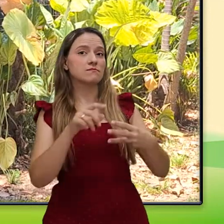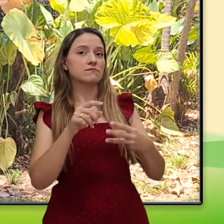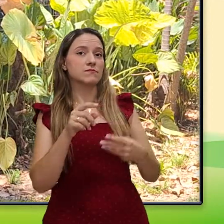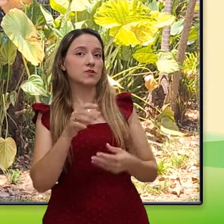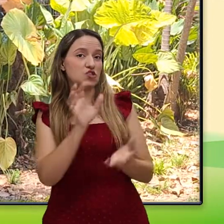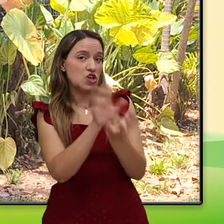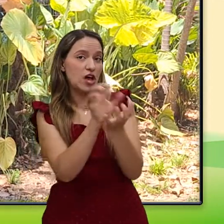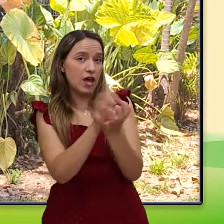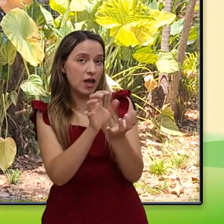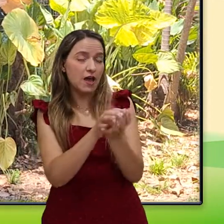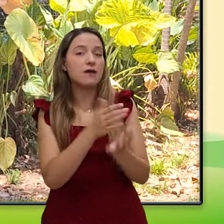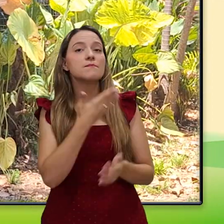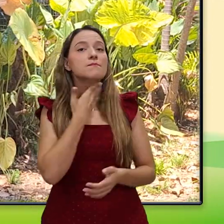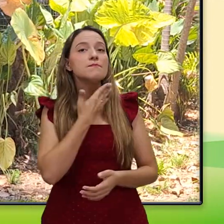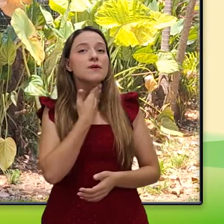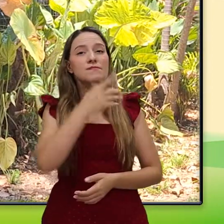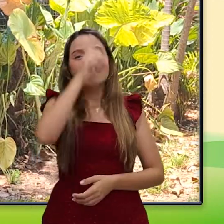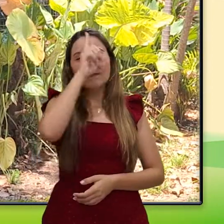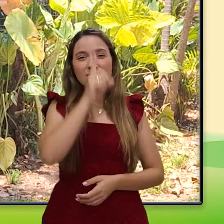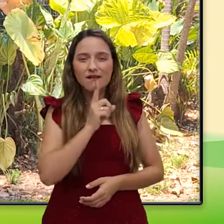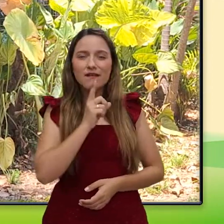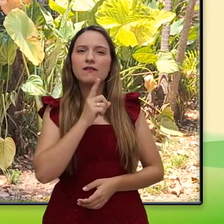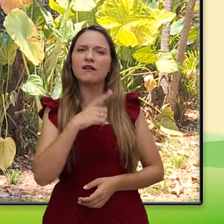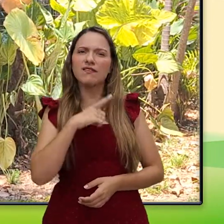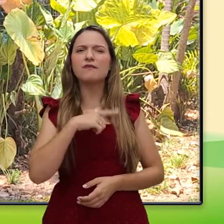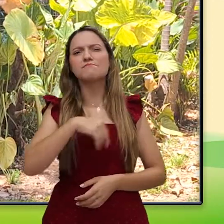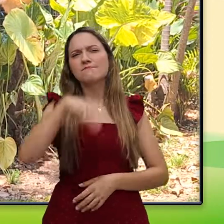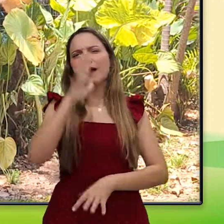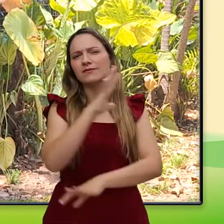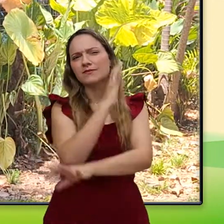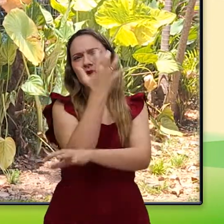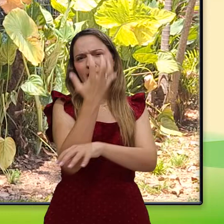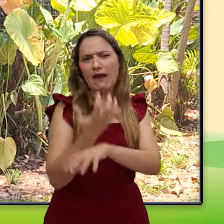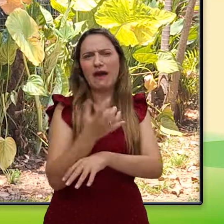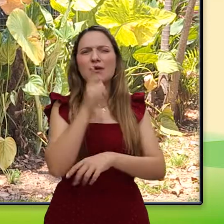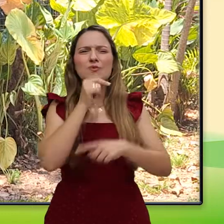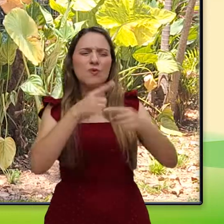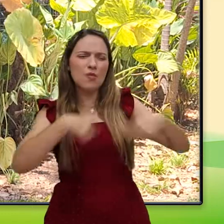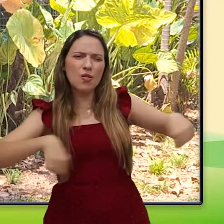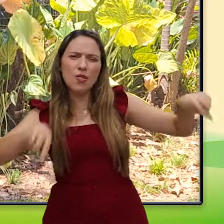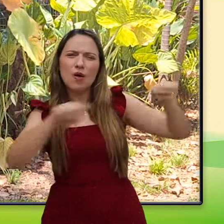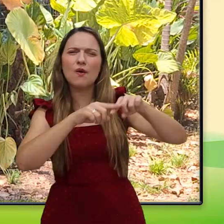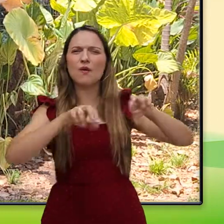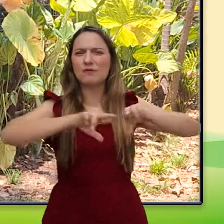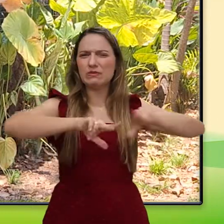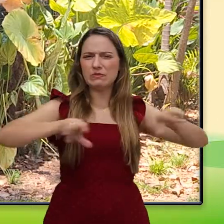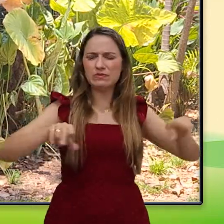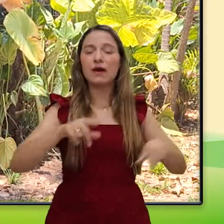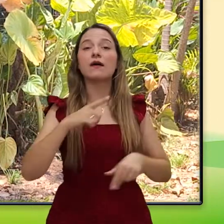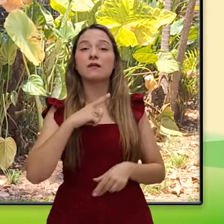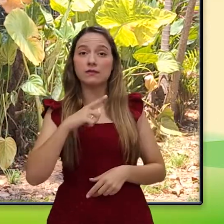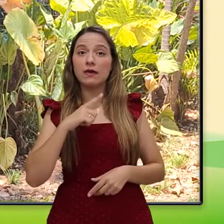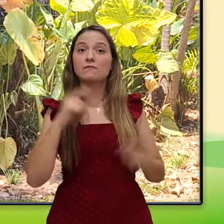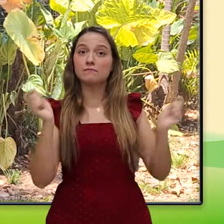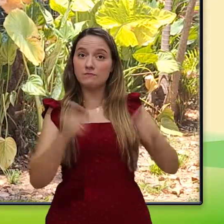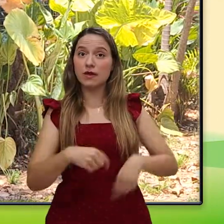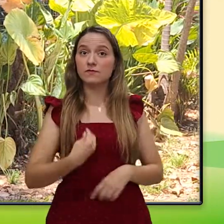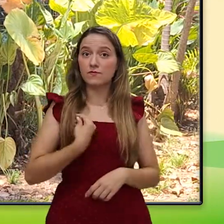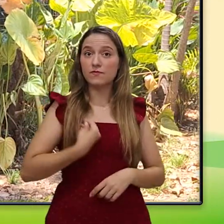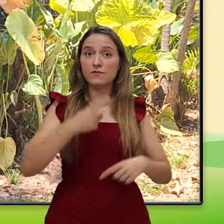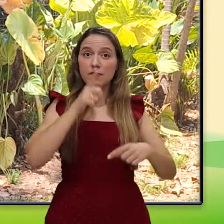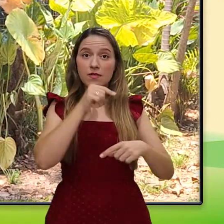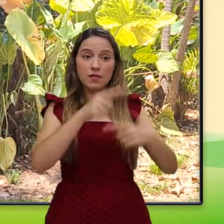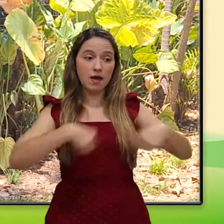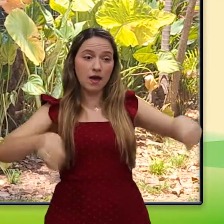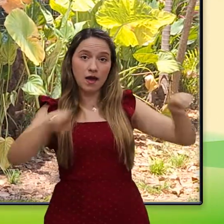do papo amarelo, que é o popular jacaré encontrado no cerrado, né, nas lagoas, aí nos pântanos. São animais de vida aquática.